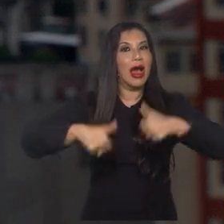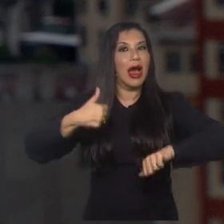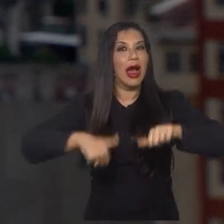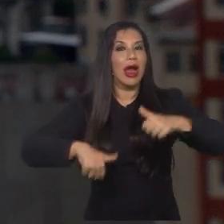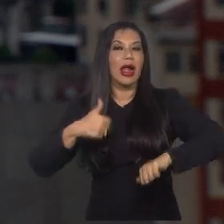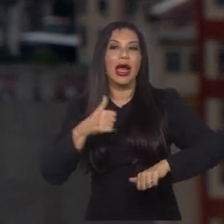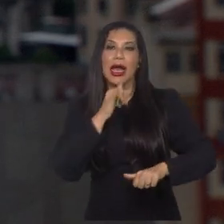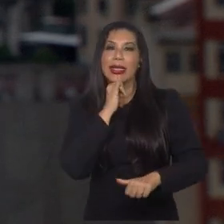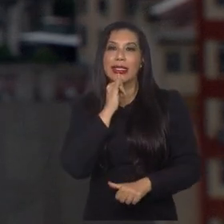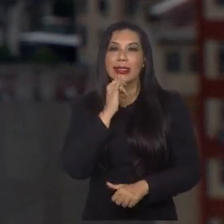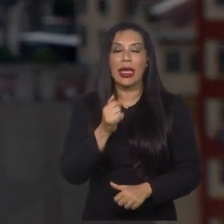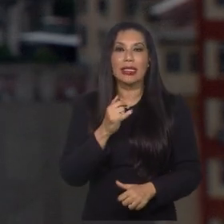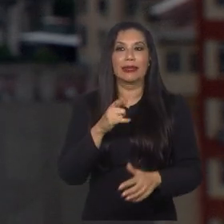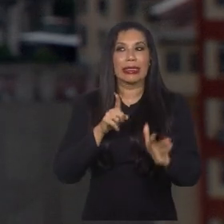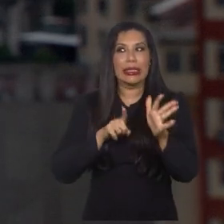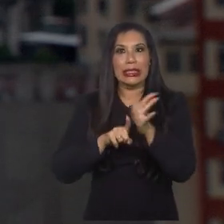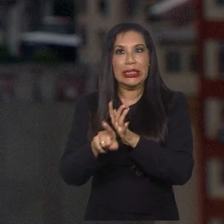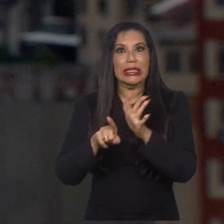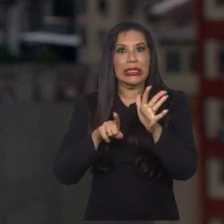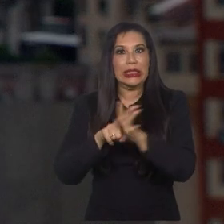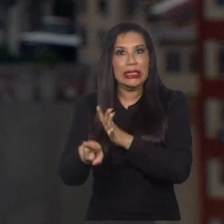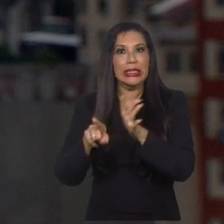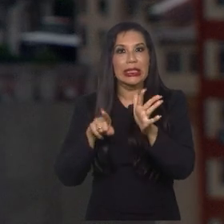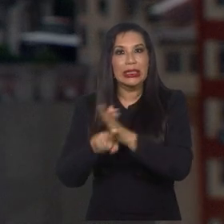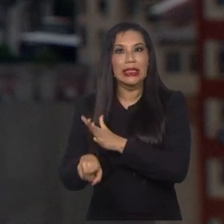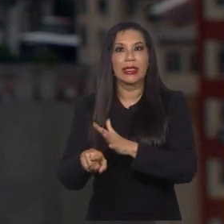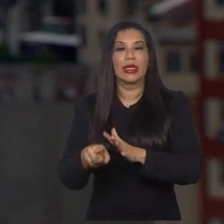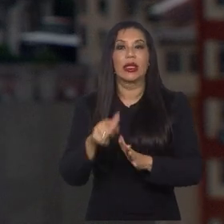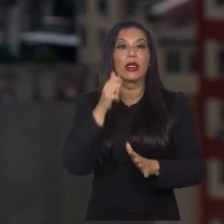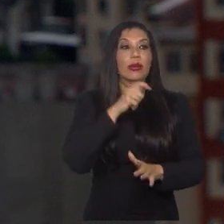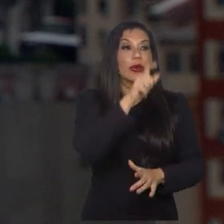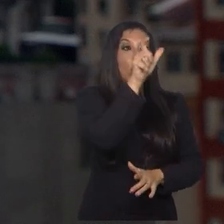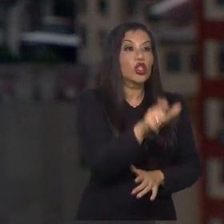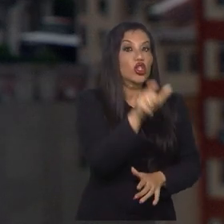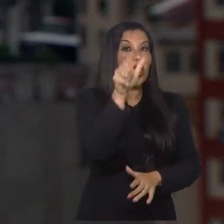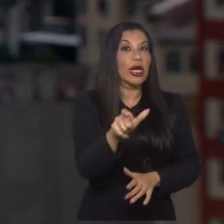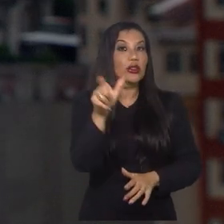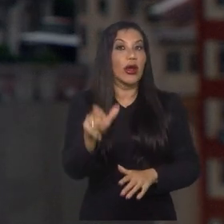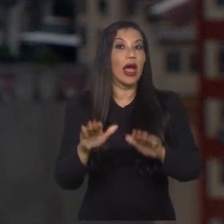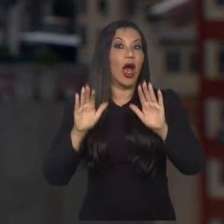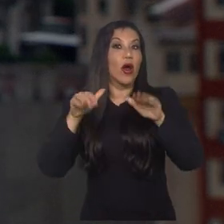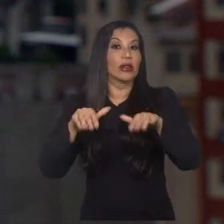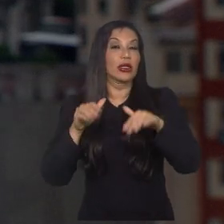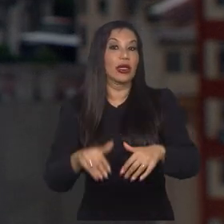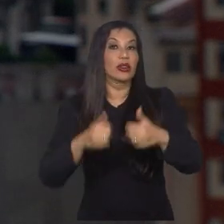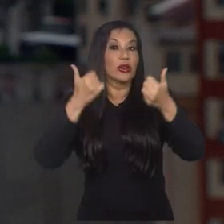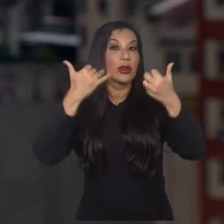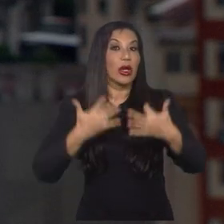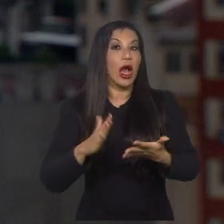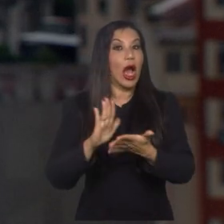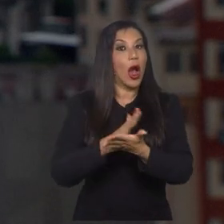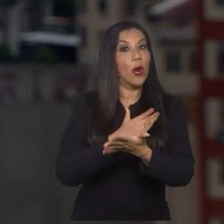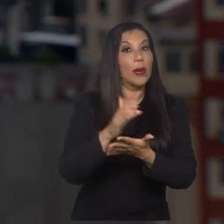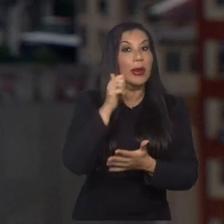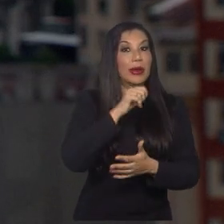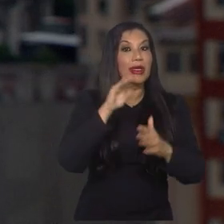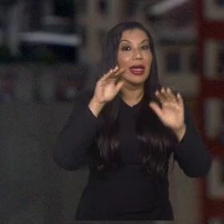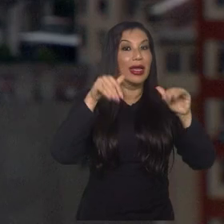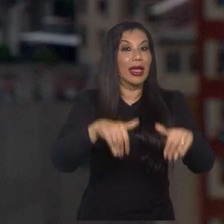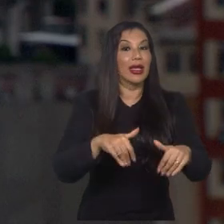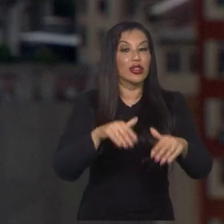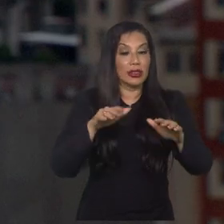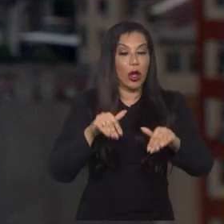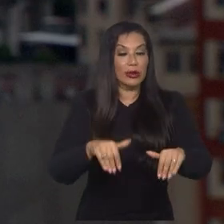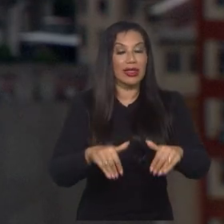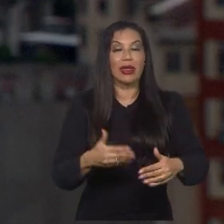uma espécie de questionário que foi feito com as jogadoras da Austrália, e aí foi colocado que muitas delas não estavam se